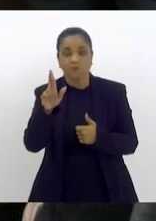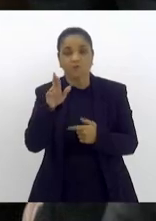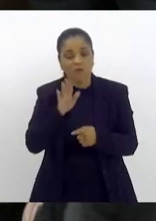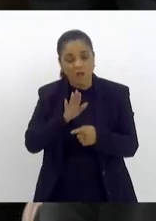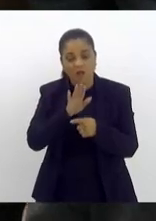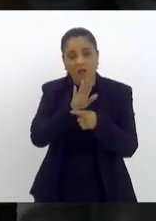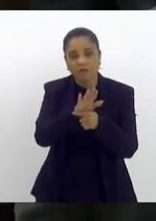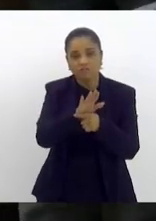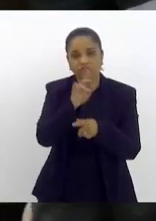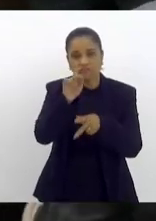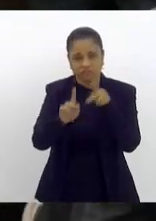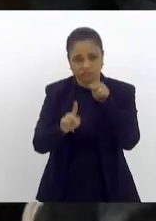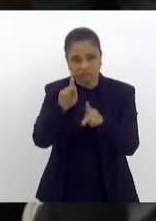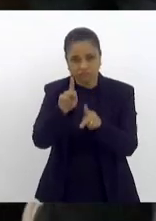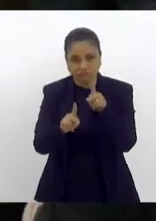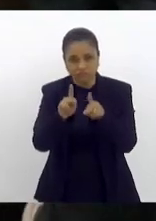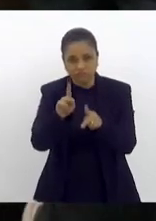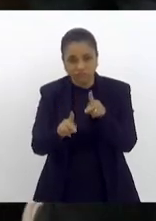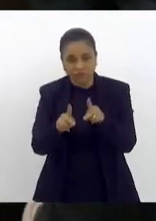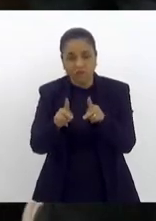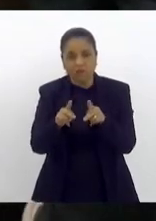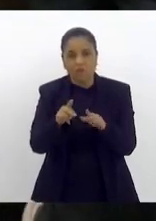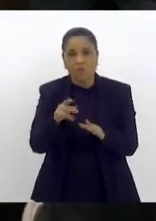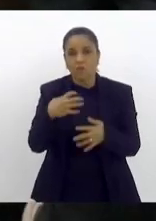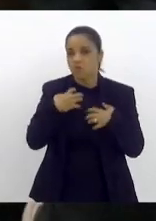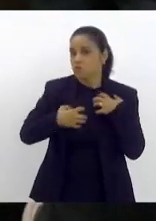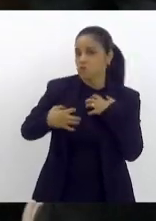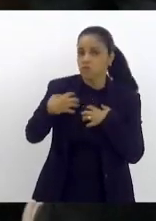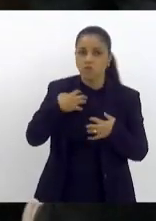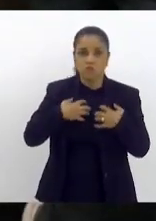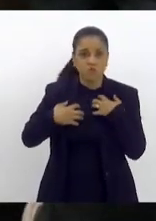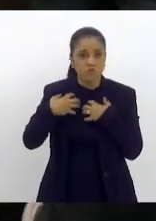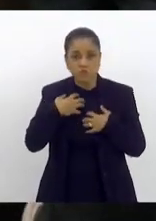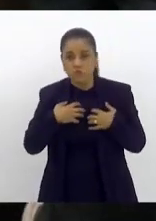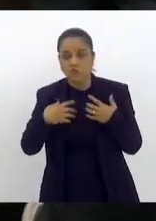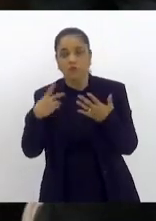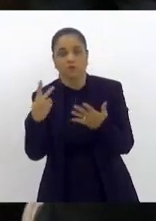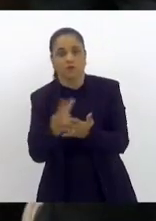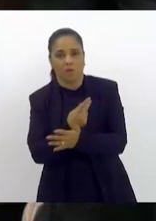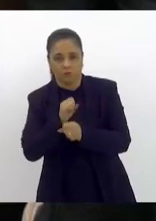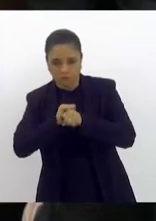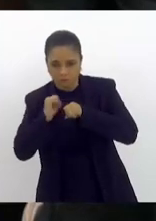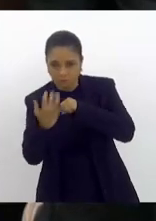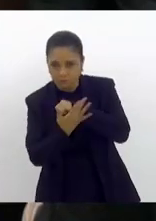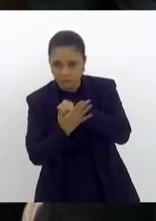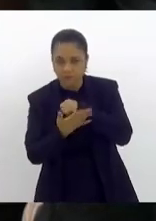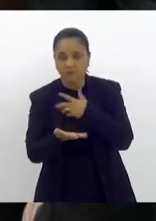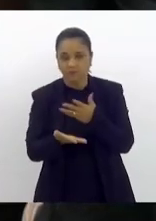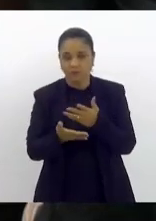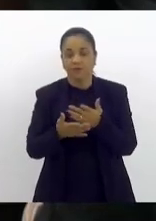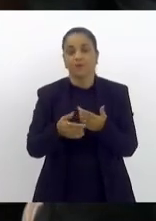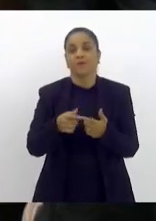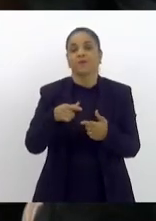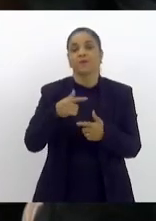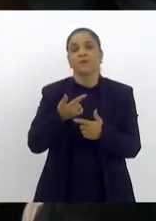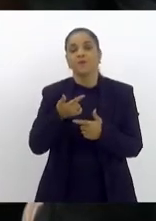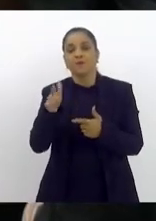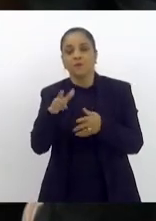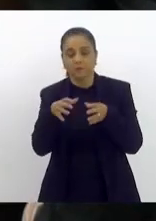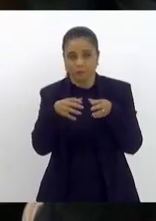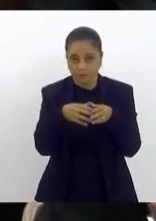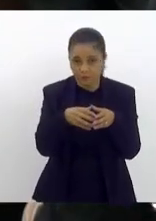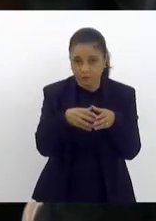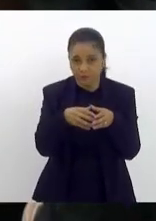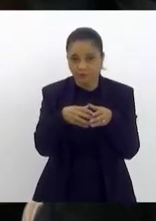atender a população ali desesperada com algo novo que vinha acontecendo. E uma outra categoria, senhora presidenta, que a